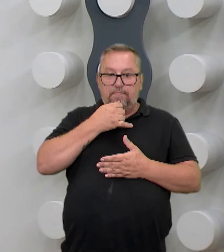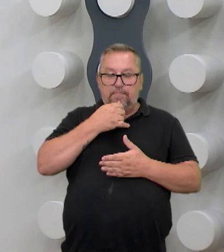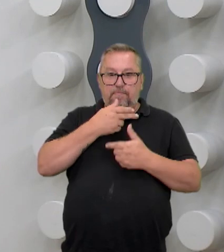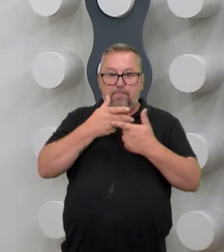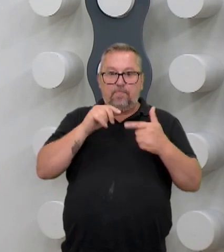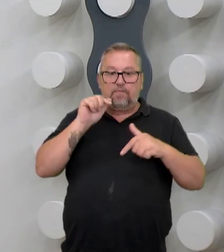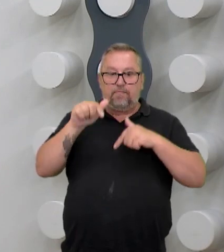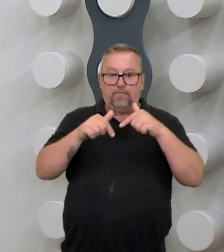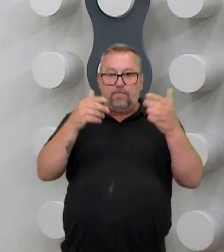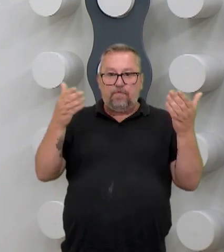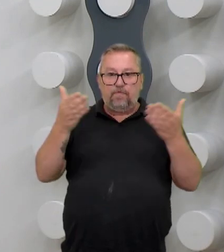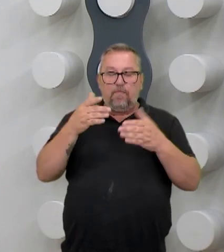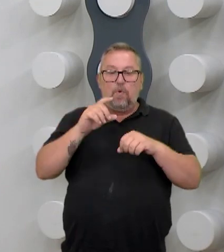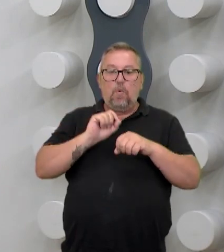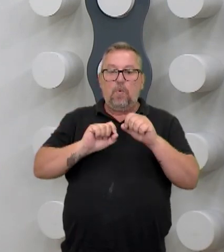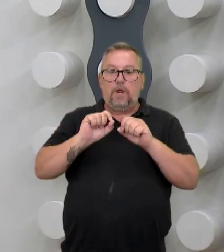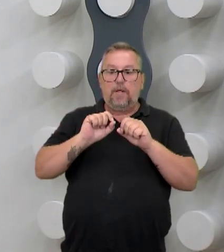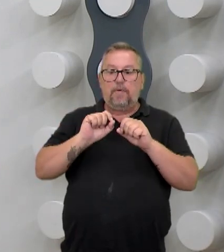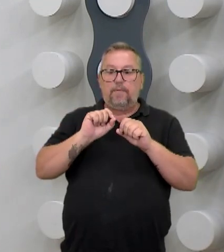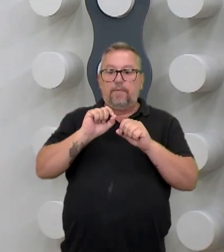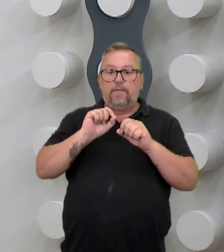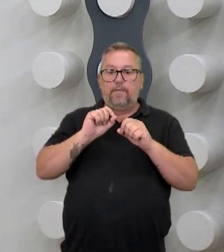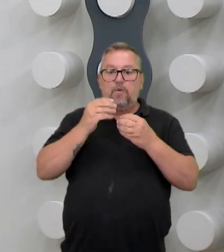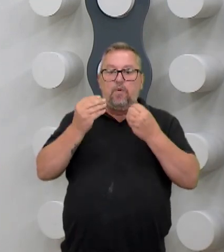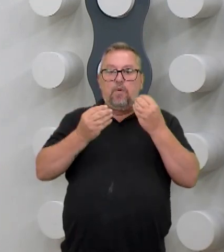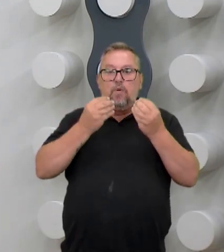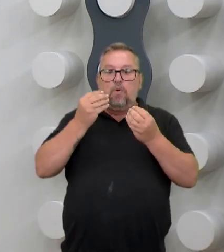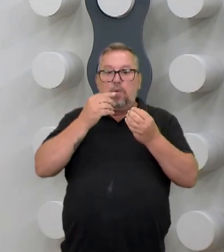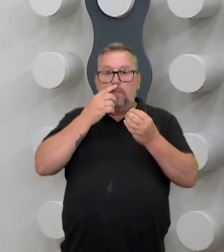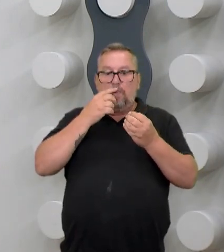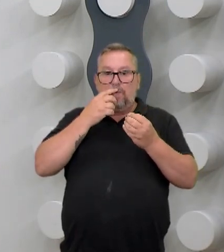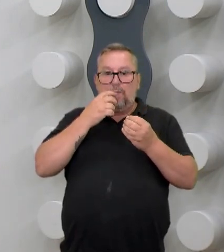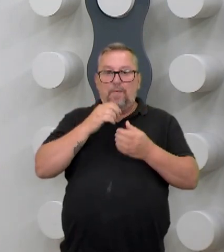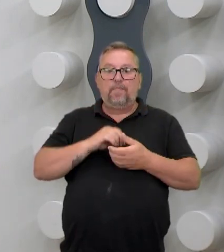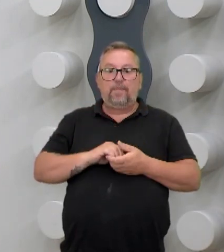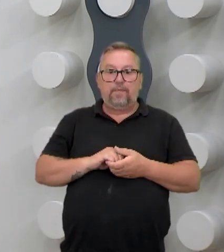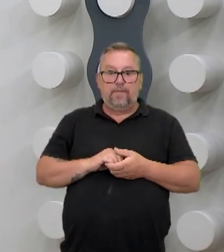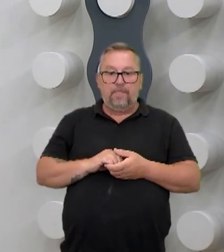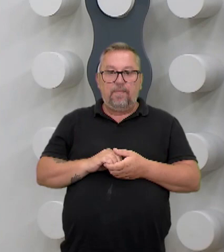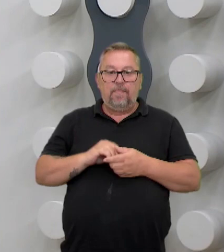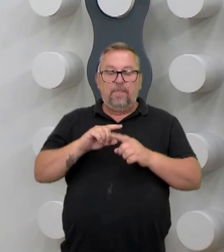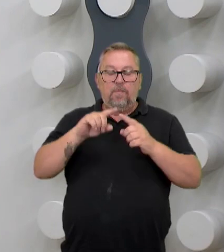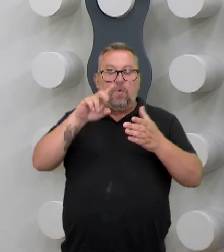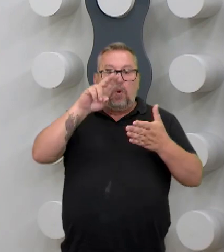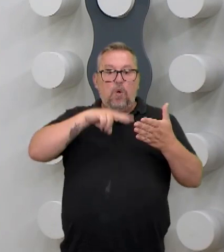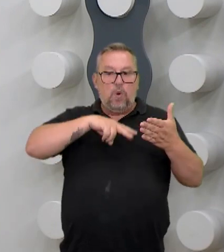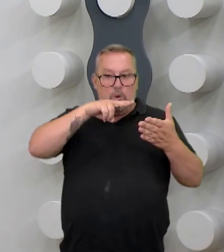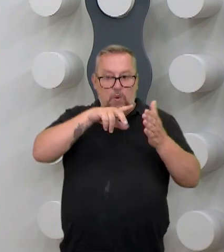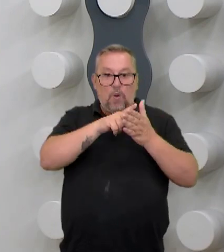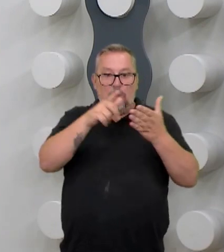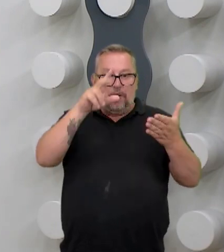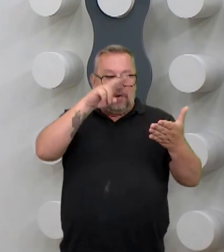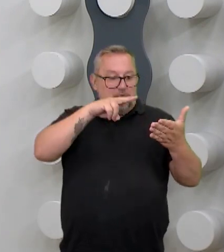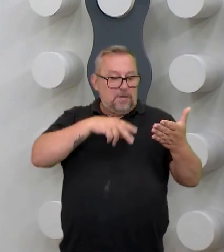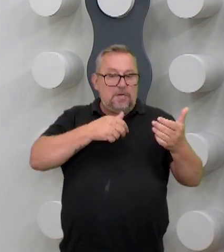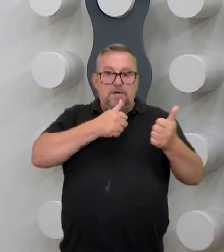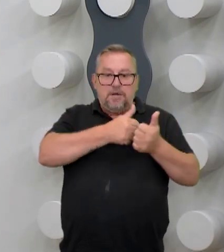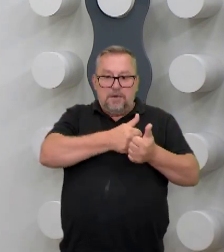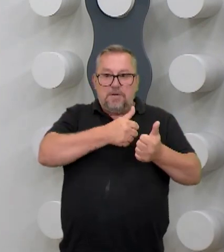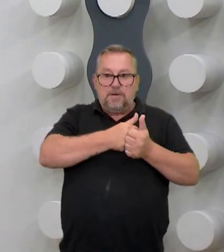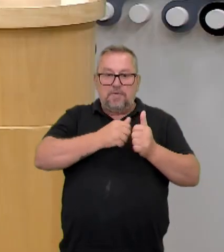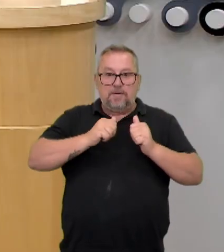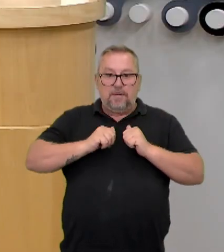gente trabalhou nessa trajetória é como que o leitor, né, aquele que acompanha, aquele que era